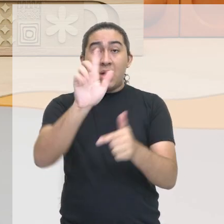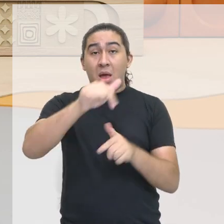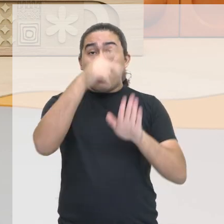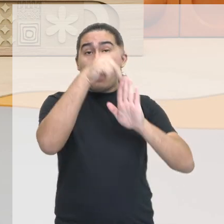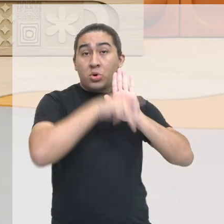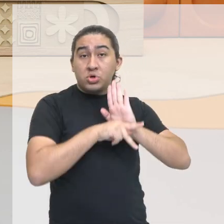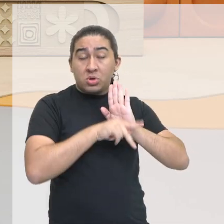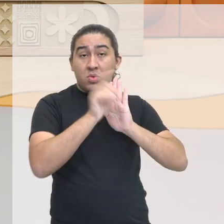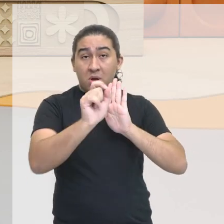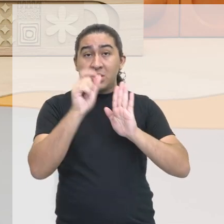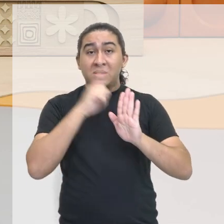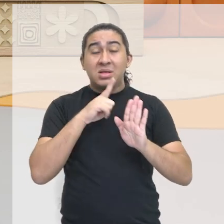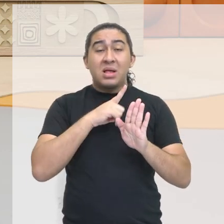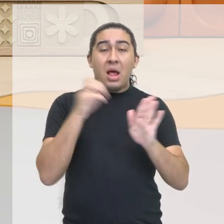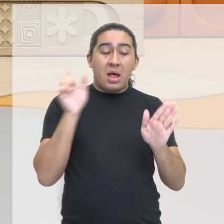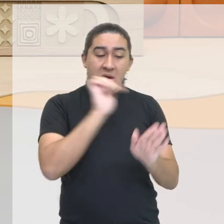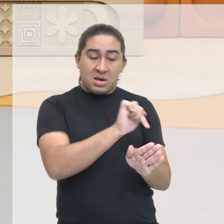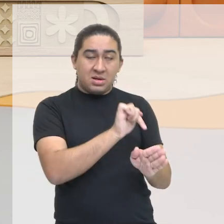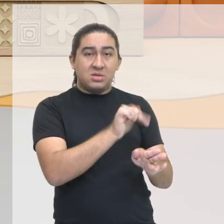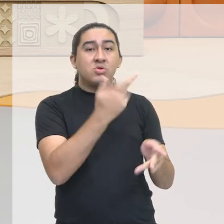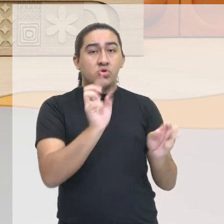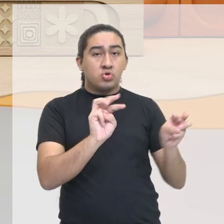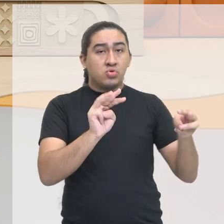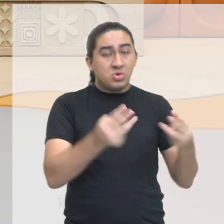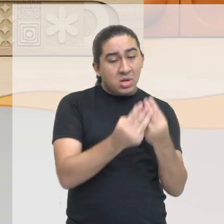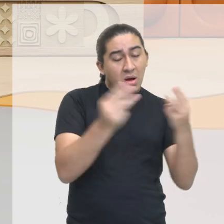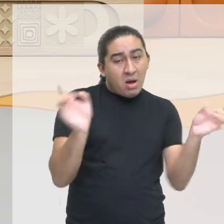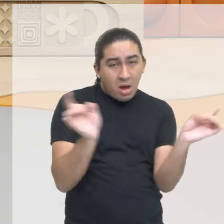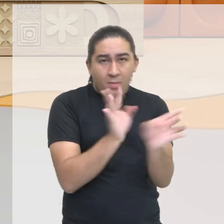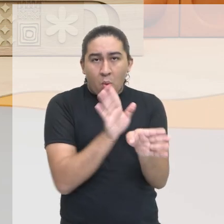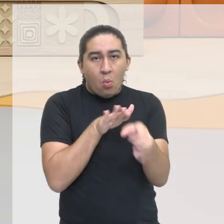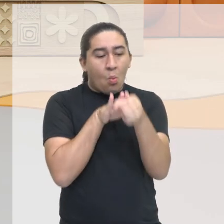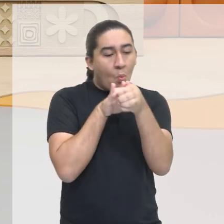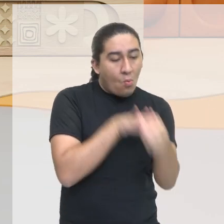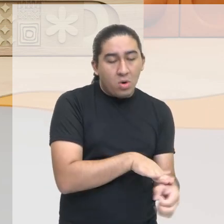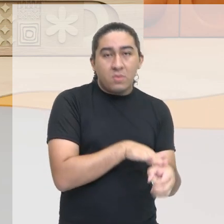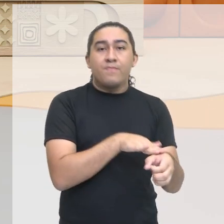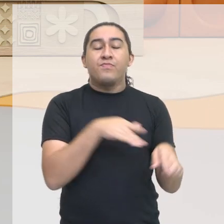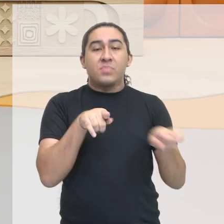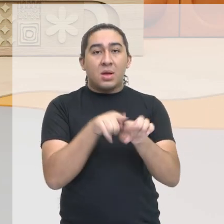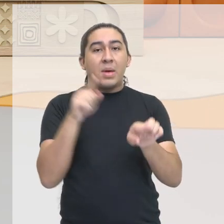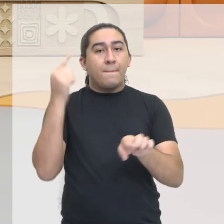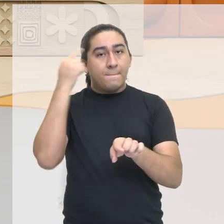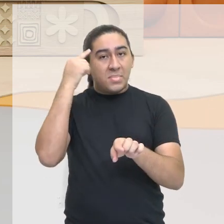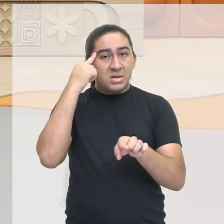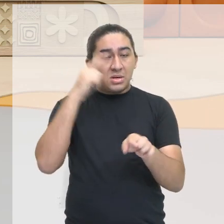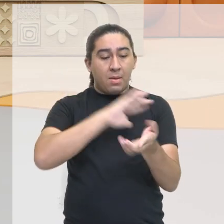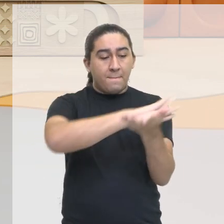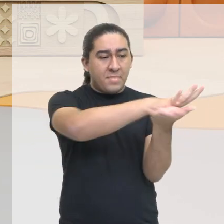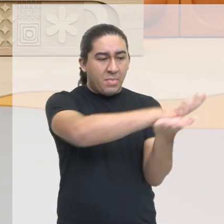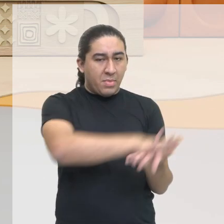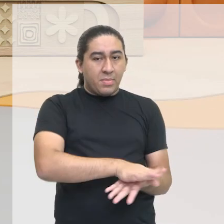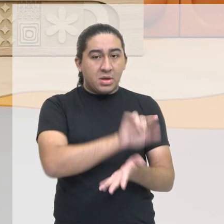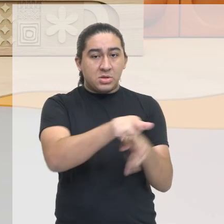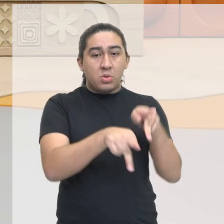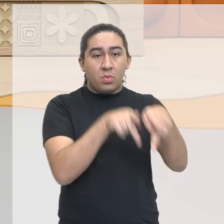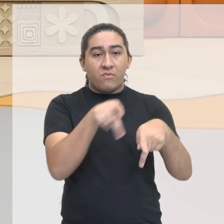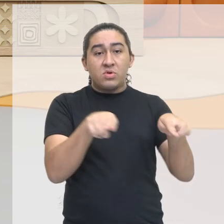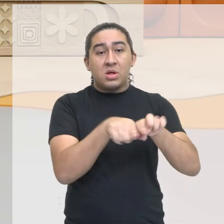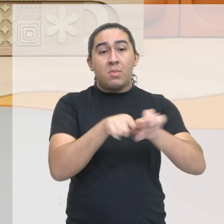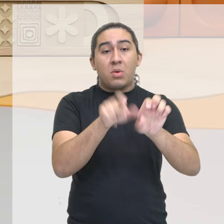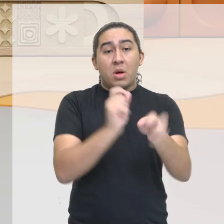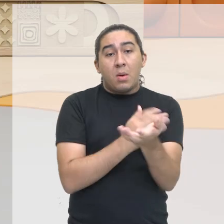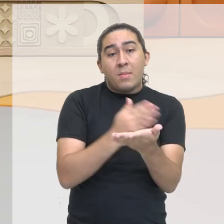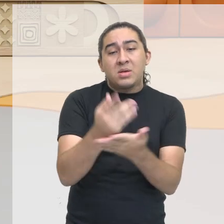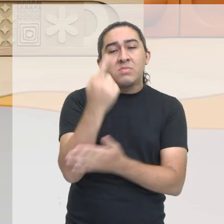plano para exterminar os judeus europeus, através dos campos de concentração. Como vocês vão observar aqui, né, nós vamos para